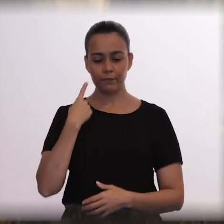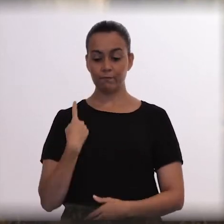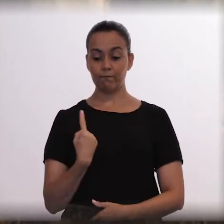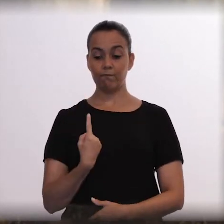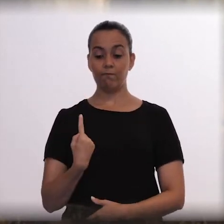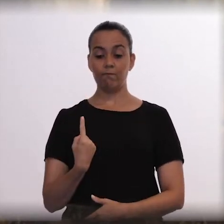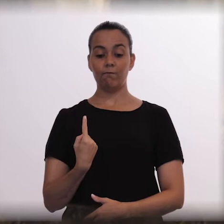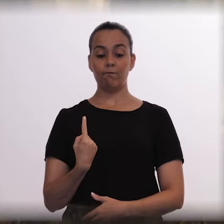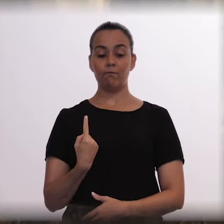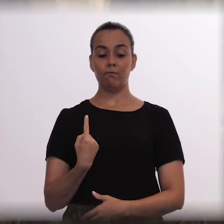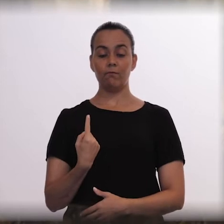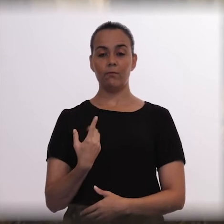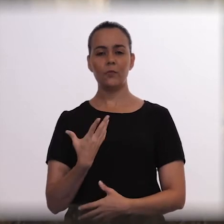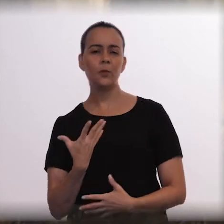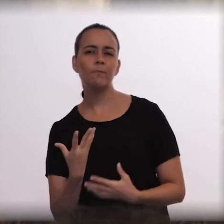ah,